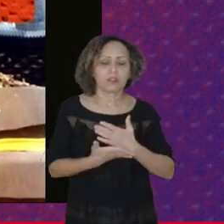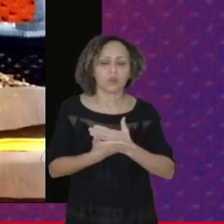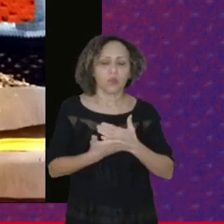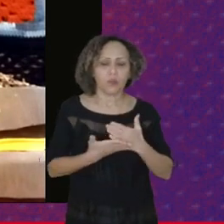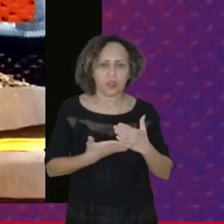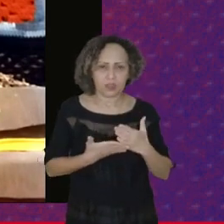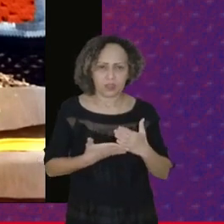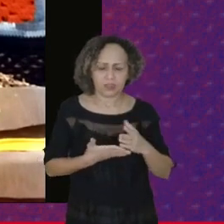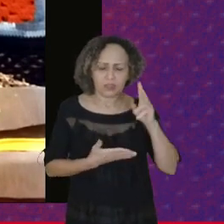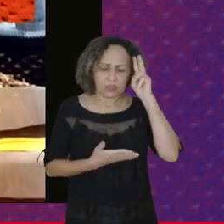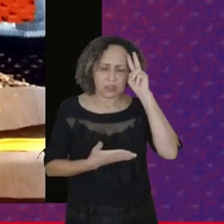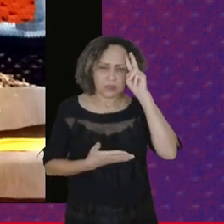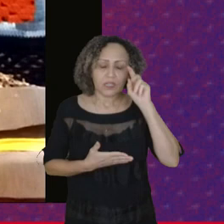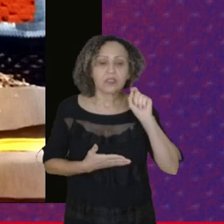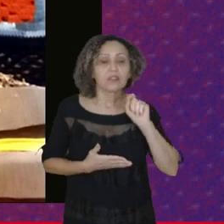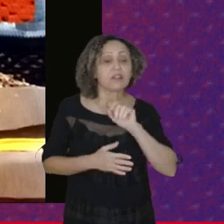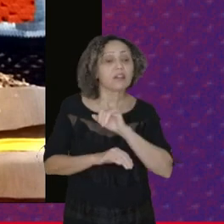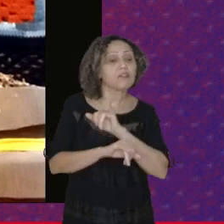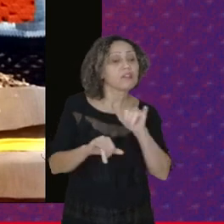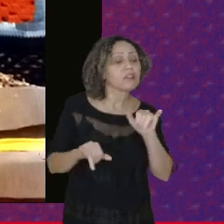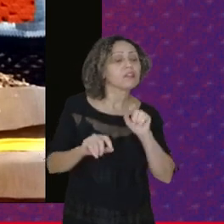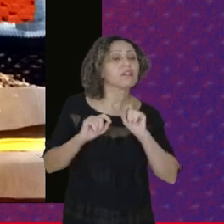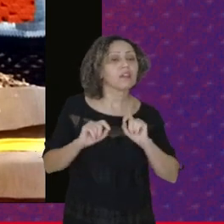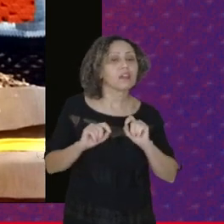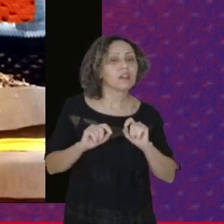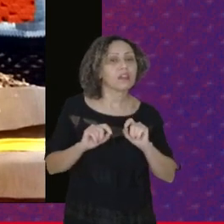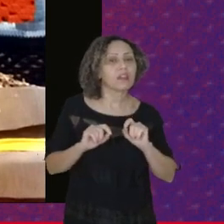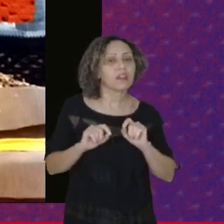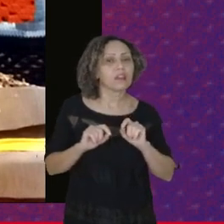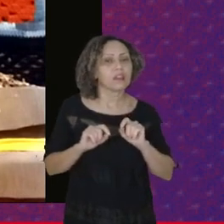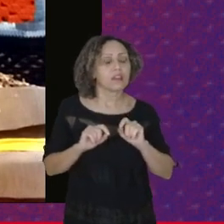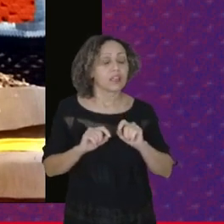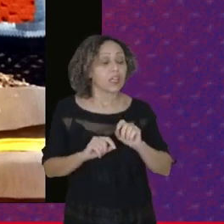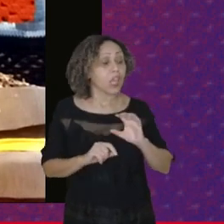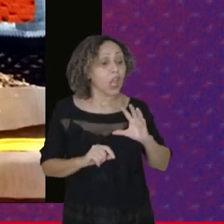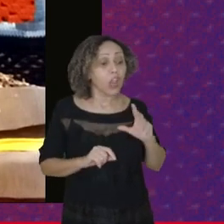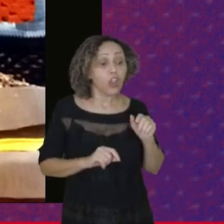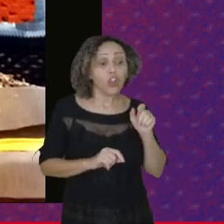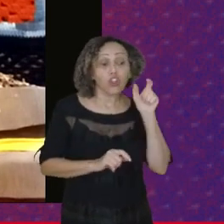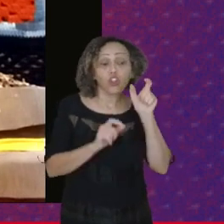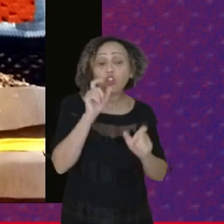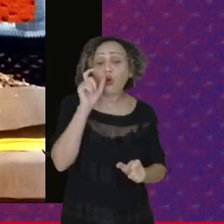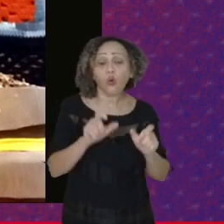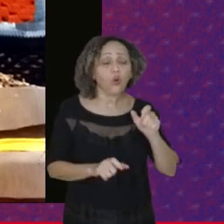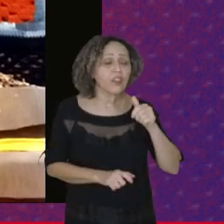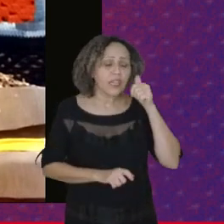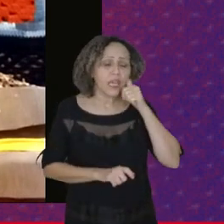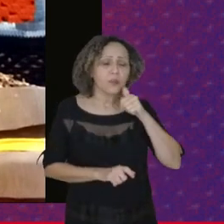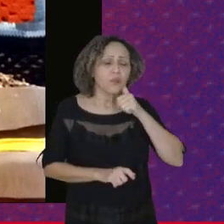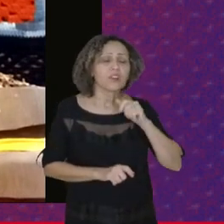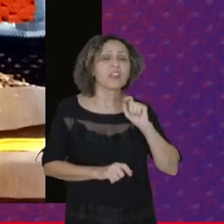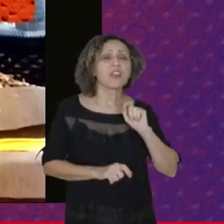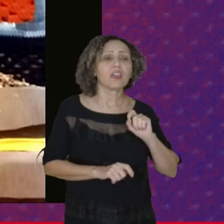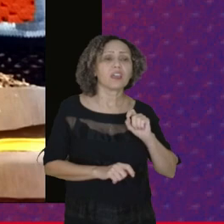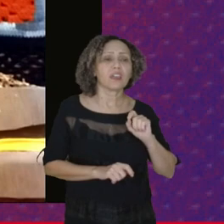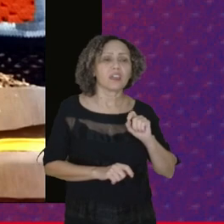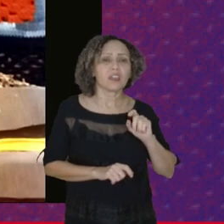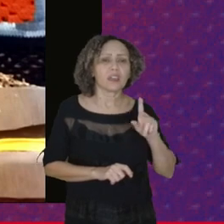iniciar lembrando a vocês que toda mulher é pajé, que o alimento que a gente faz,